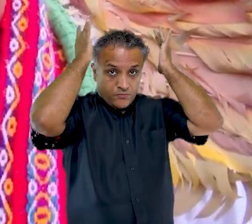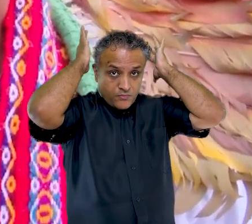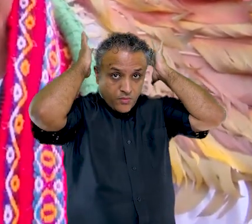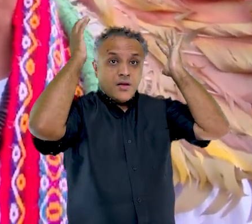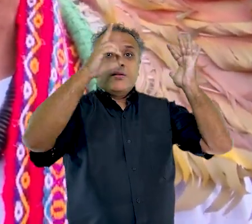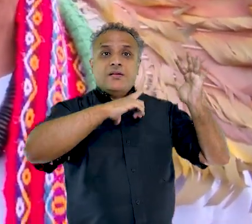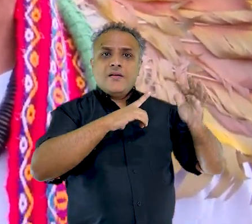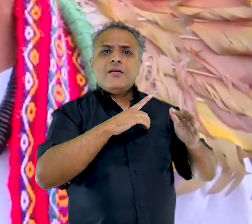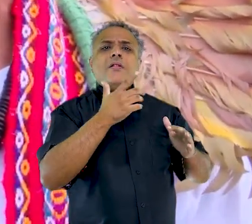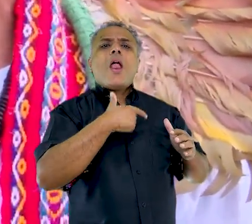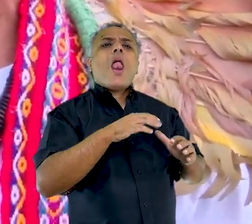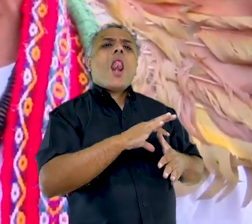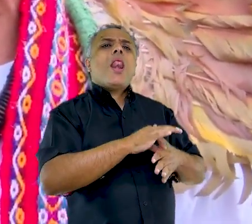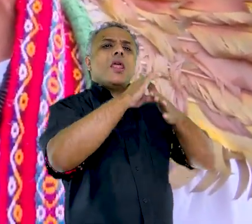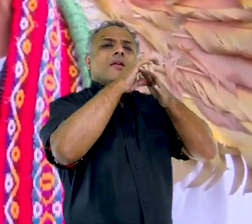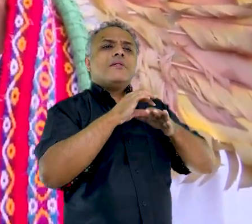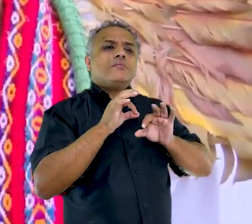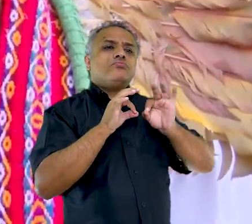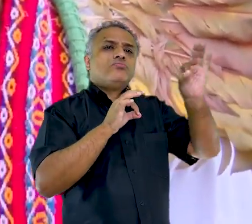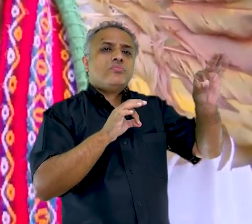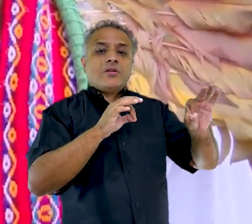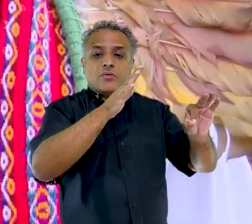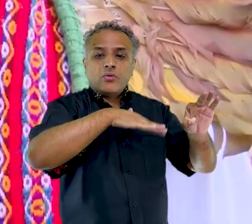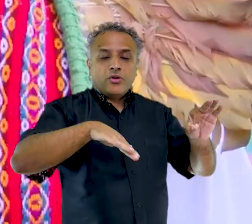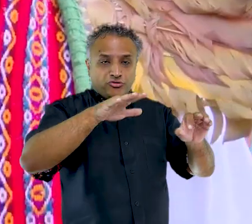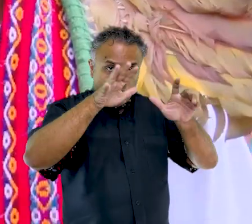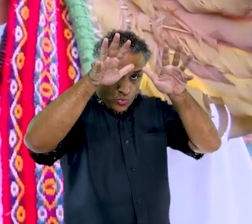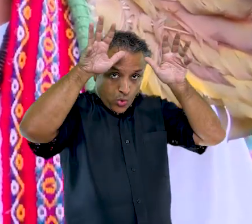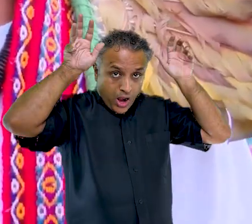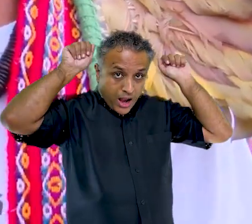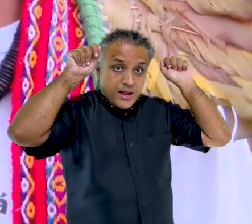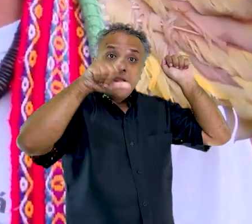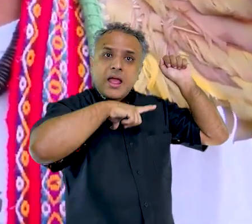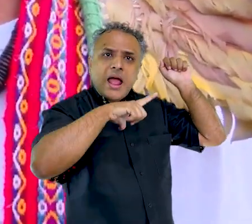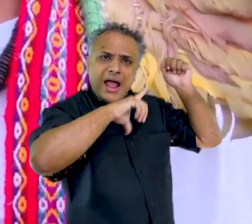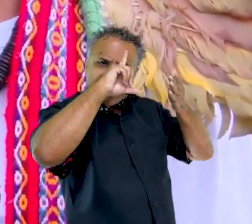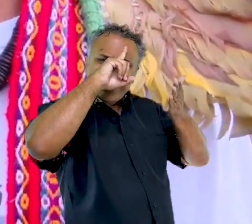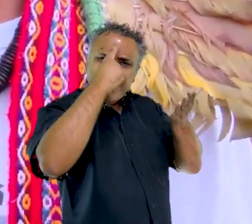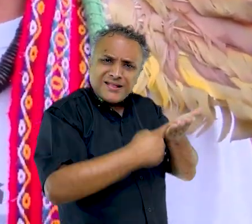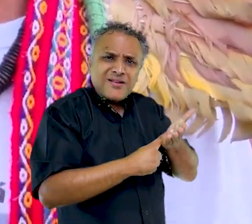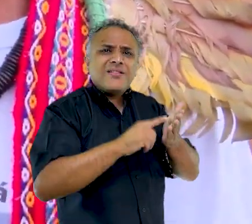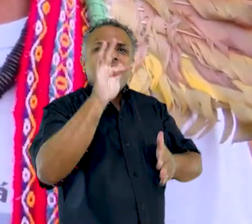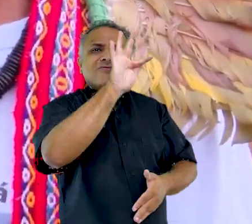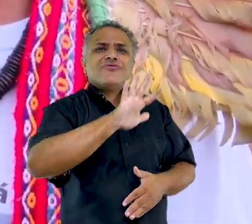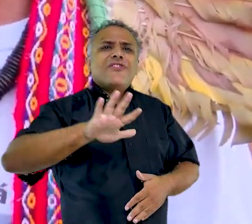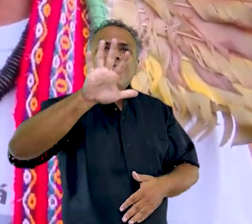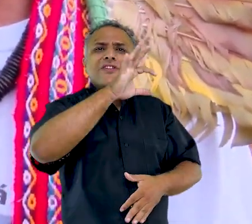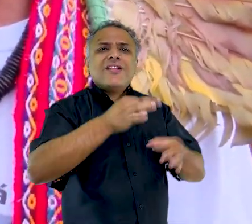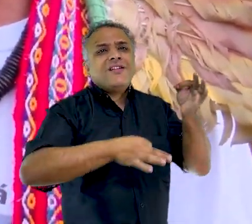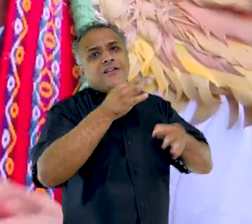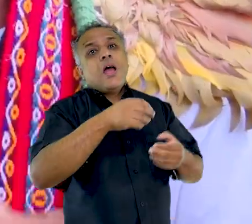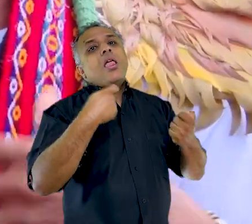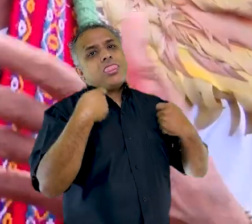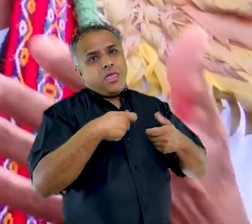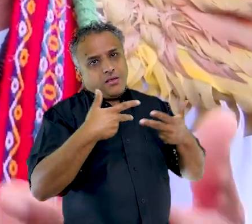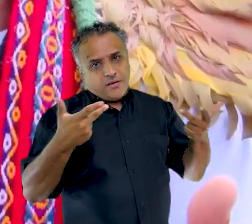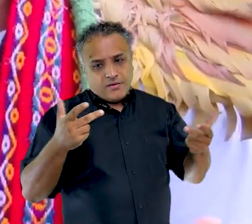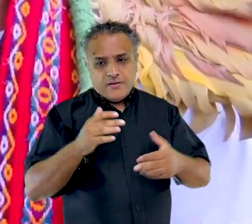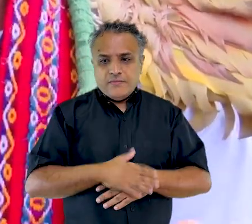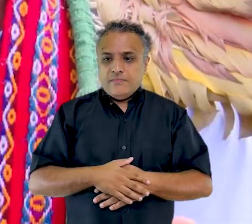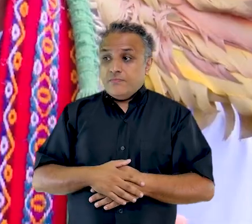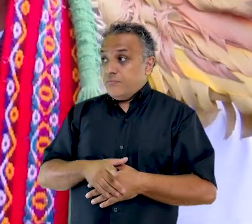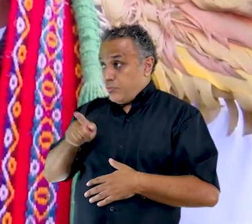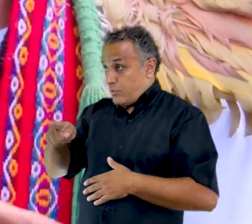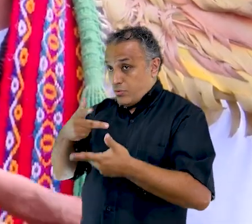uma comunidade mais afastada no norte do Acre, a decisão da Justiça Federal é no mínimo necessária. Depois que eles fizeram